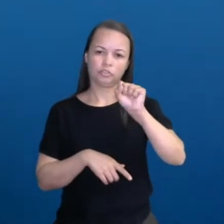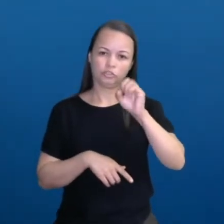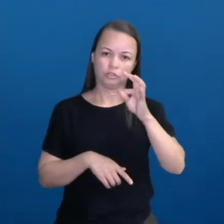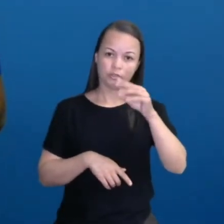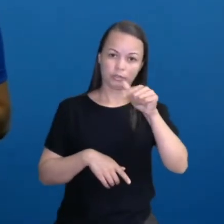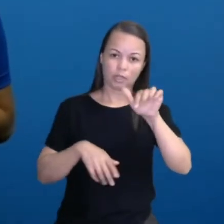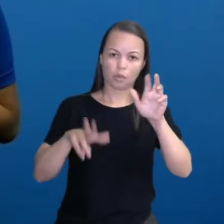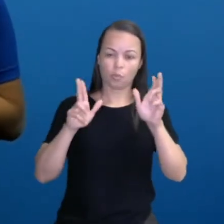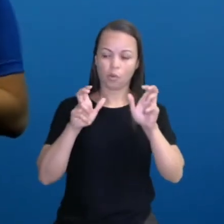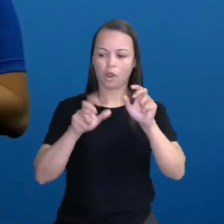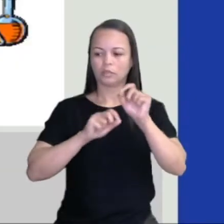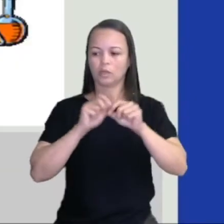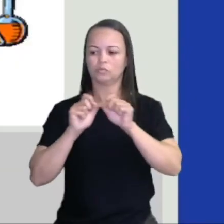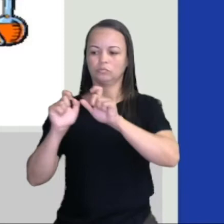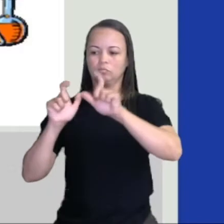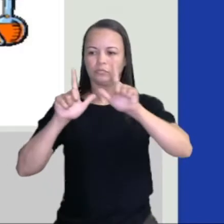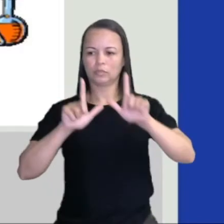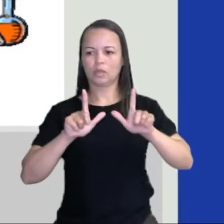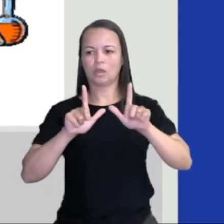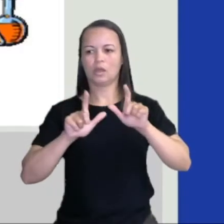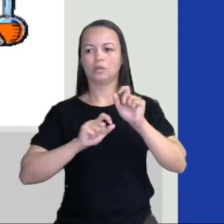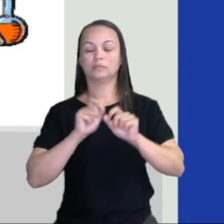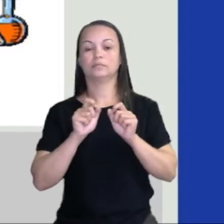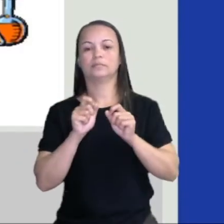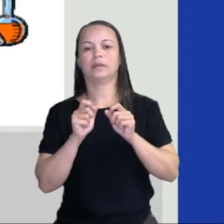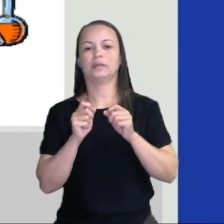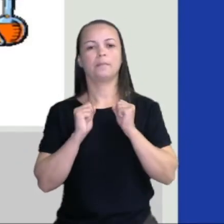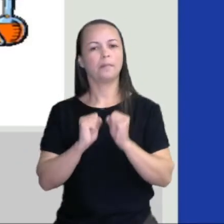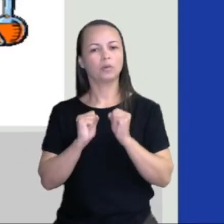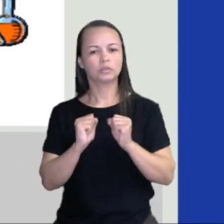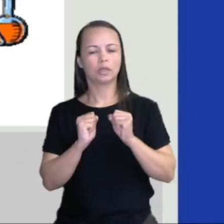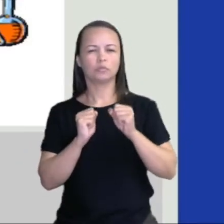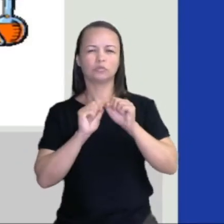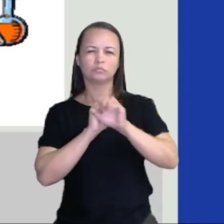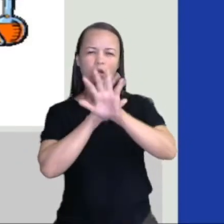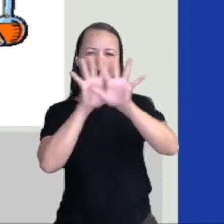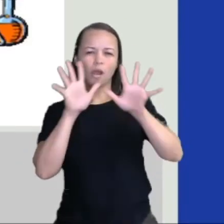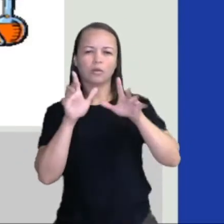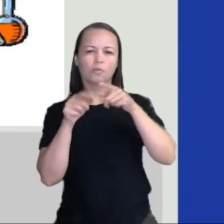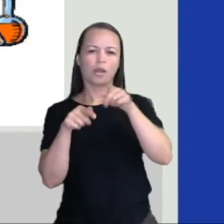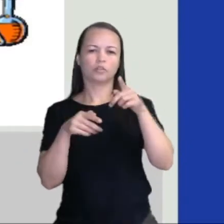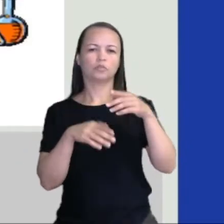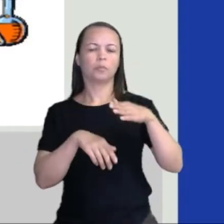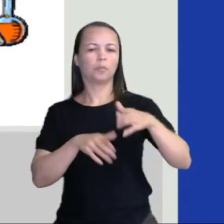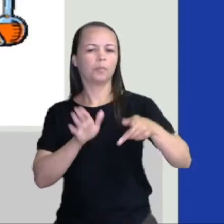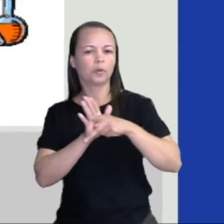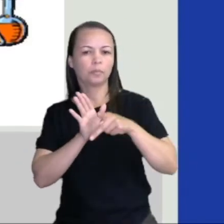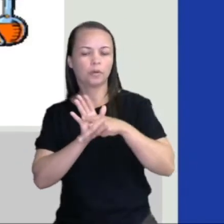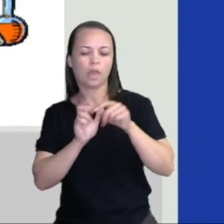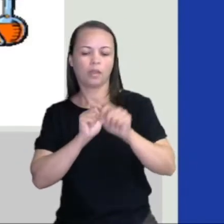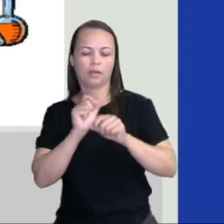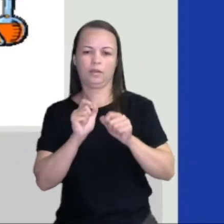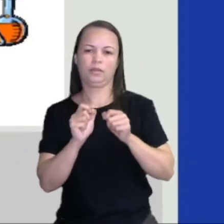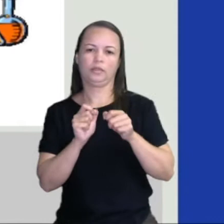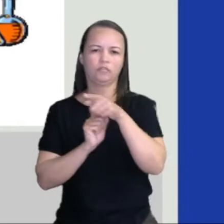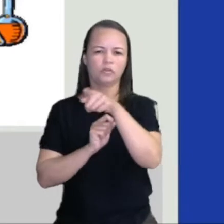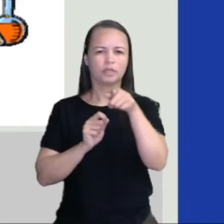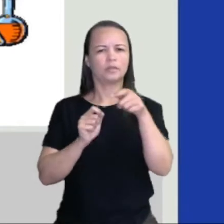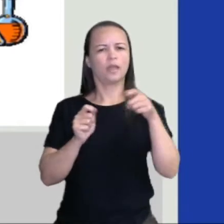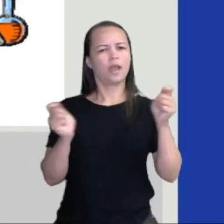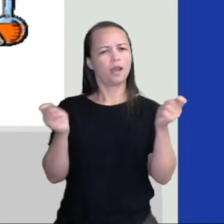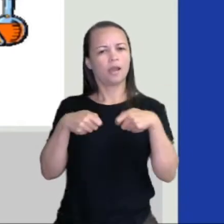pedir à produção justamente abrir essa imagem para a gente poder vislumbrar isso com mais propriedade, para que você possa ter a capacidade